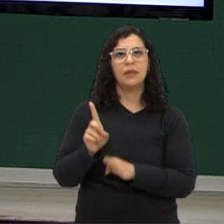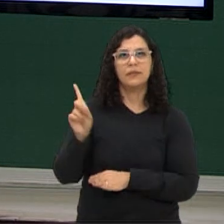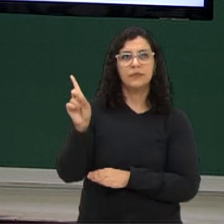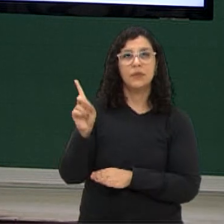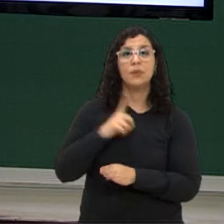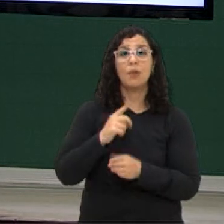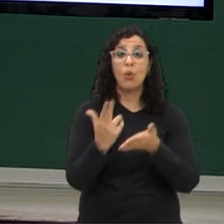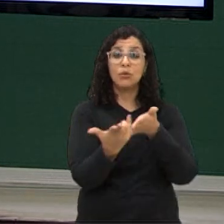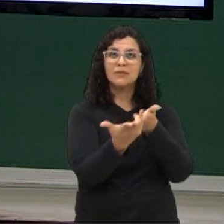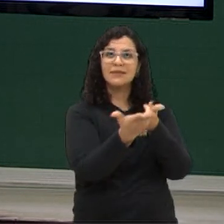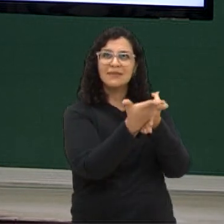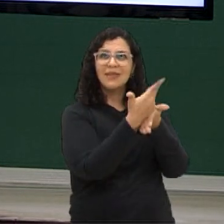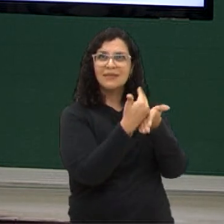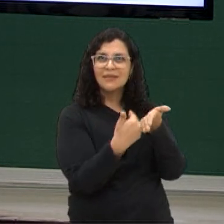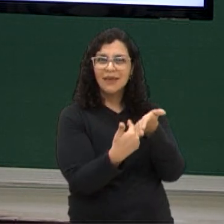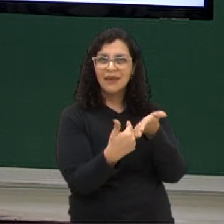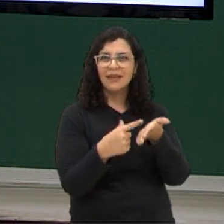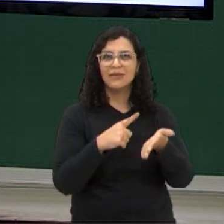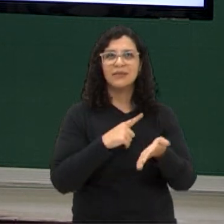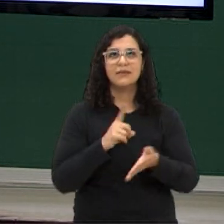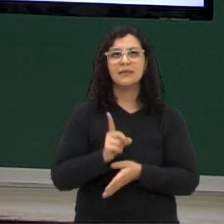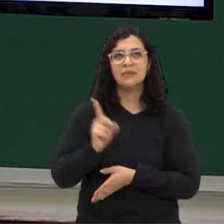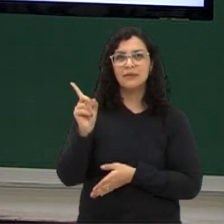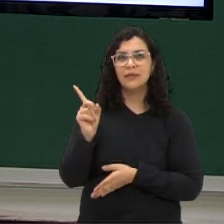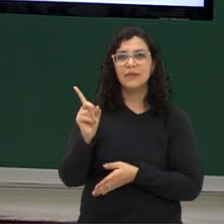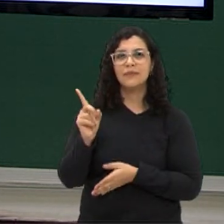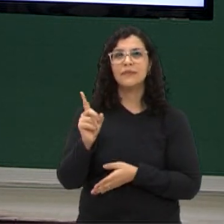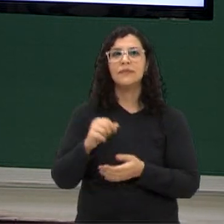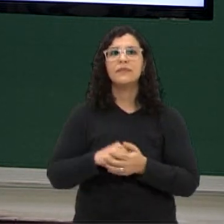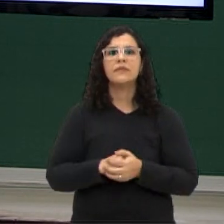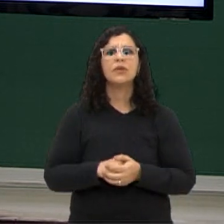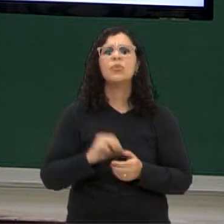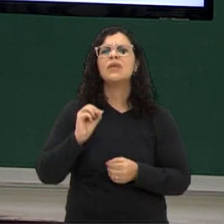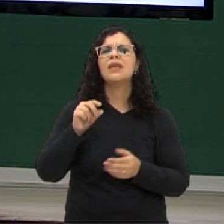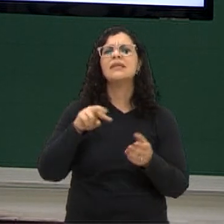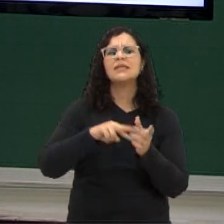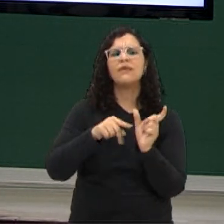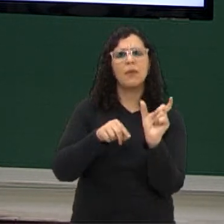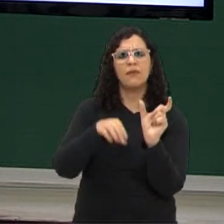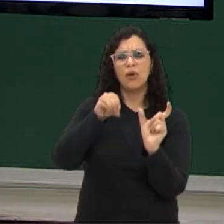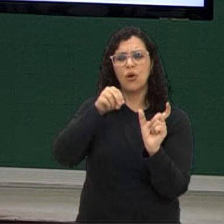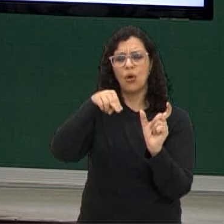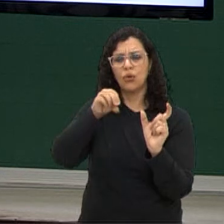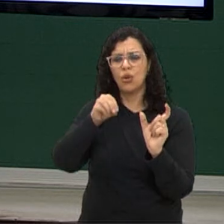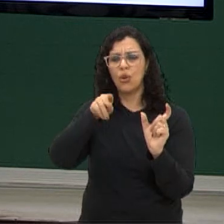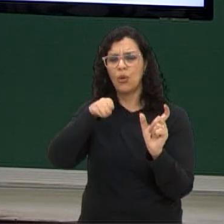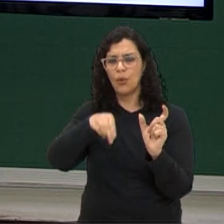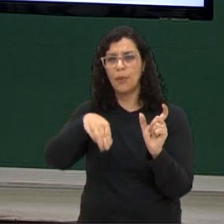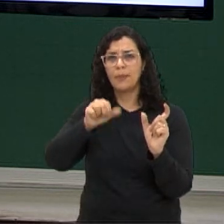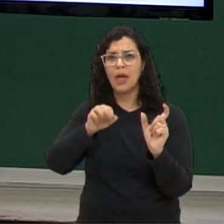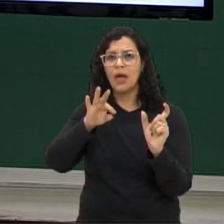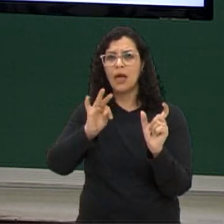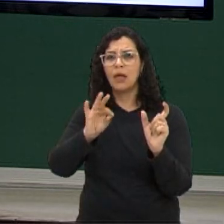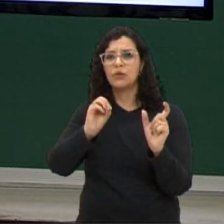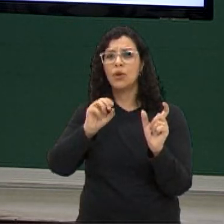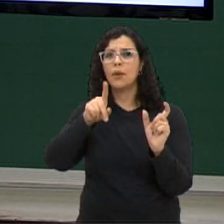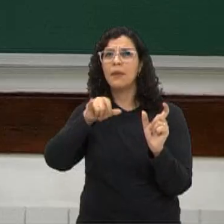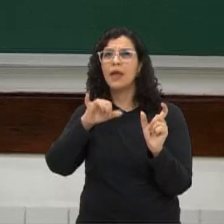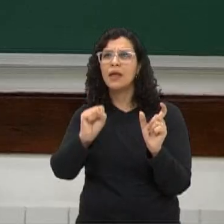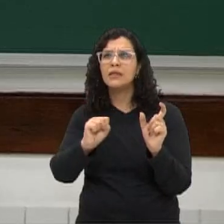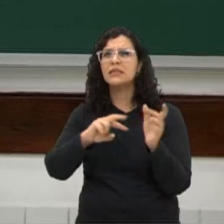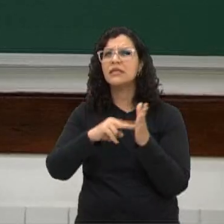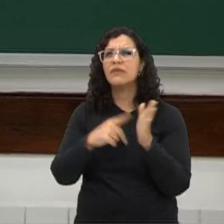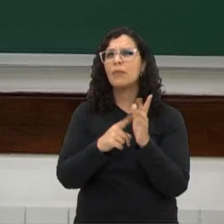são os desenhos, né? E onomatopeias. O que são as onomatopeias? São as onomatopeias,